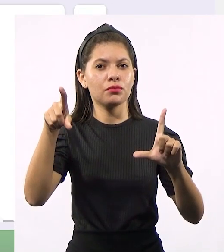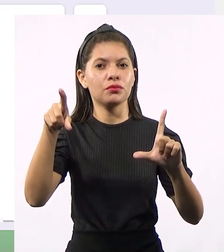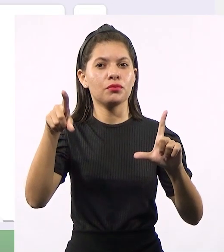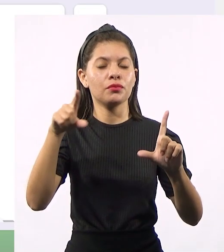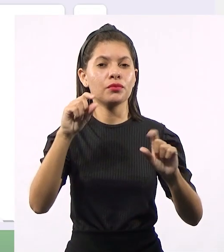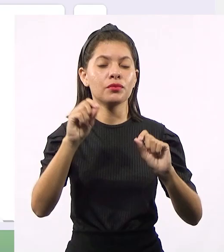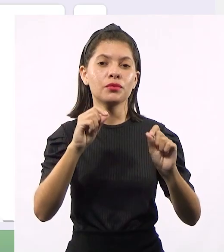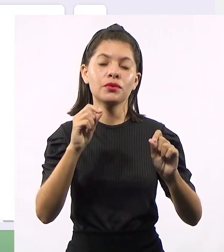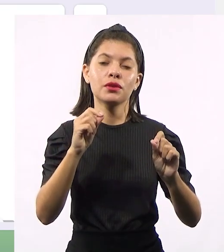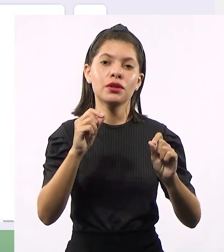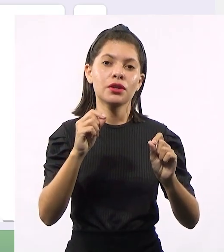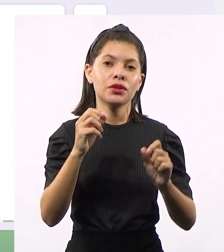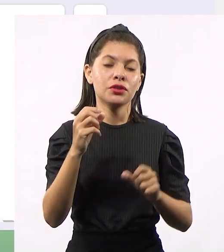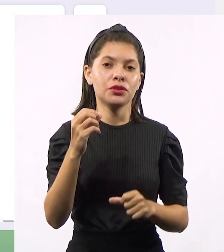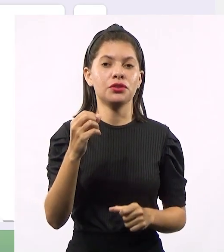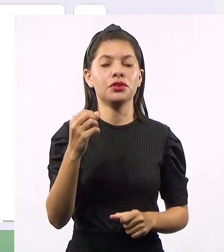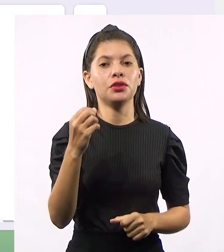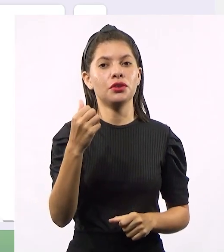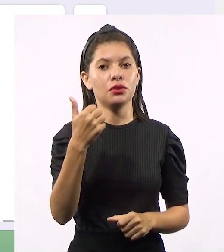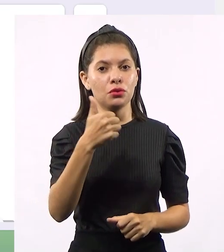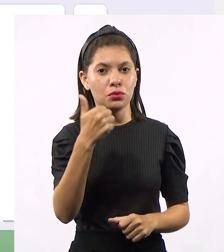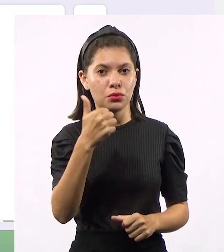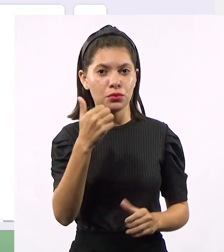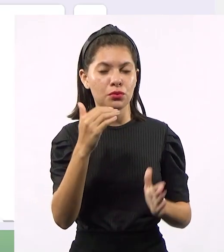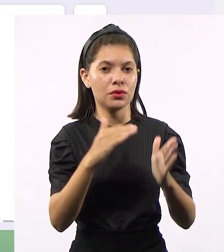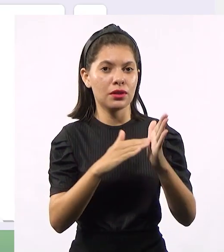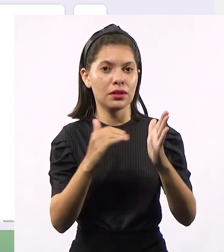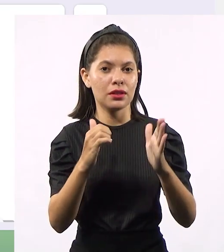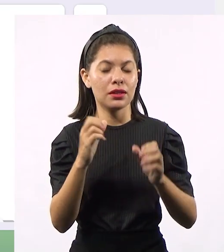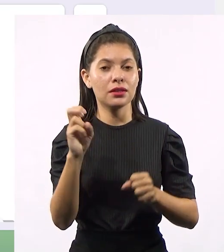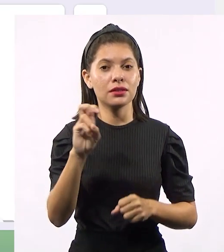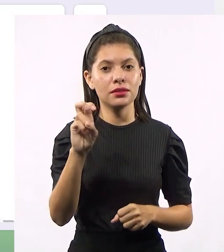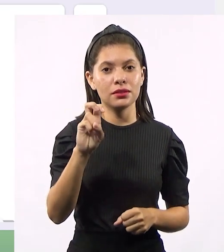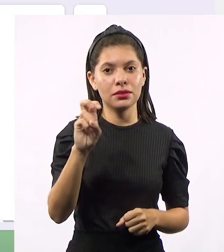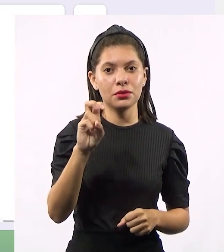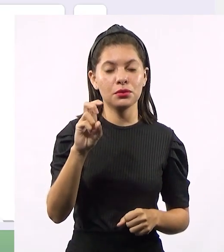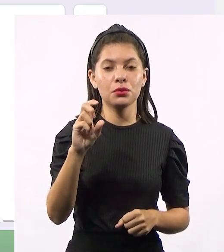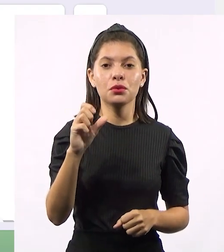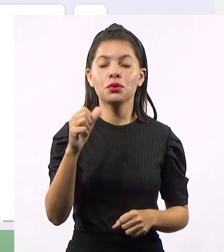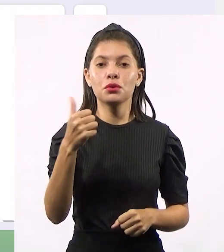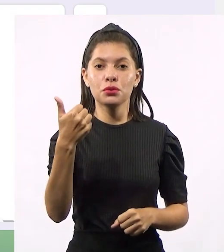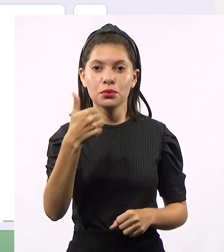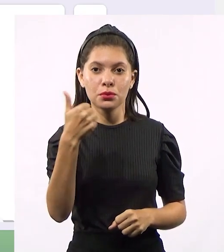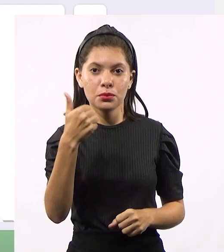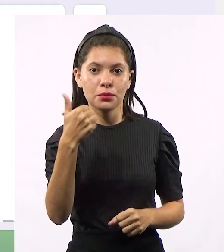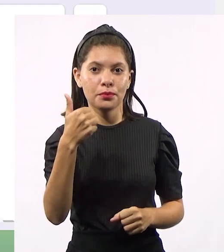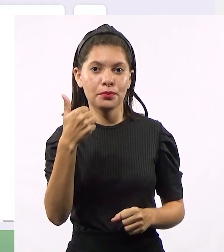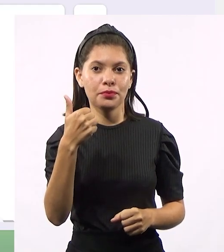de 1 a 5, onde o 1 vai representar o quê? O discordo